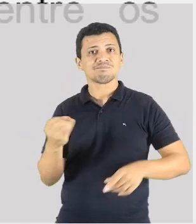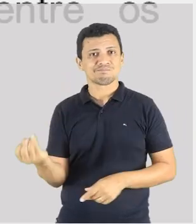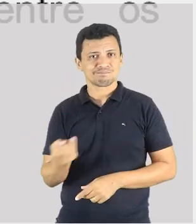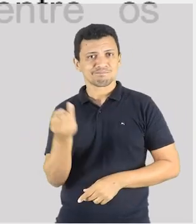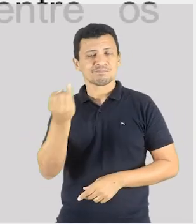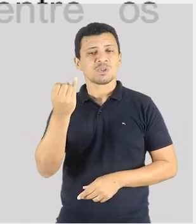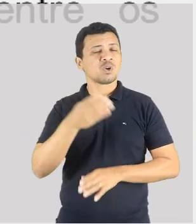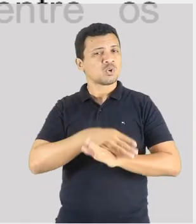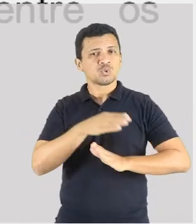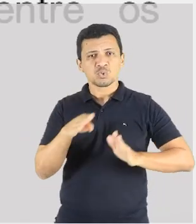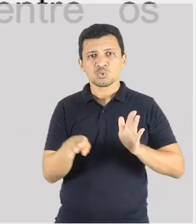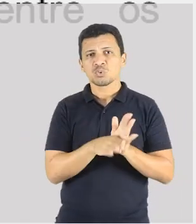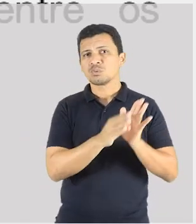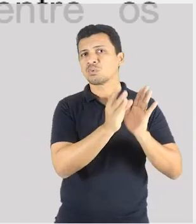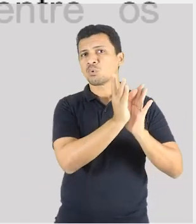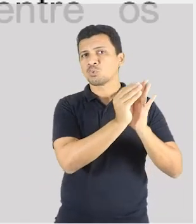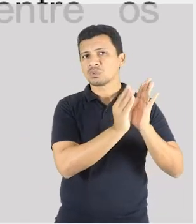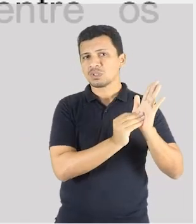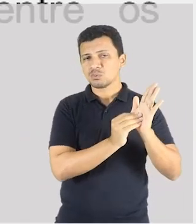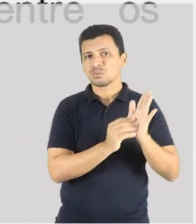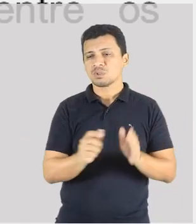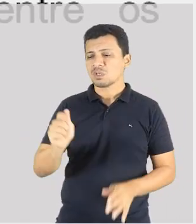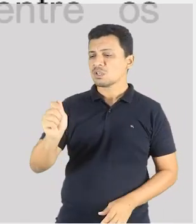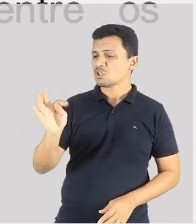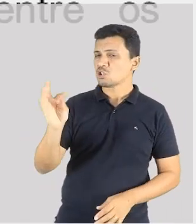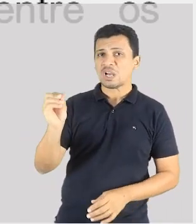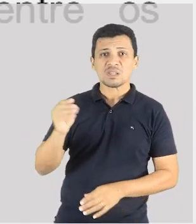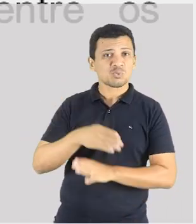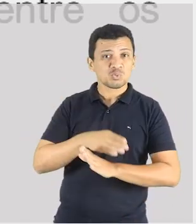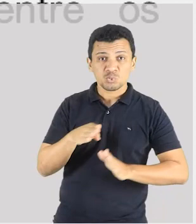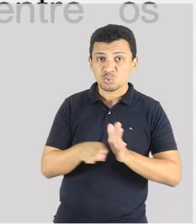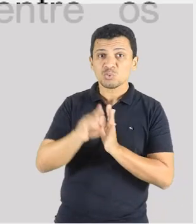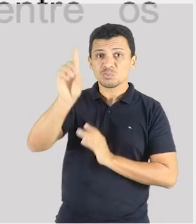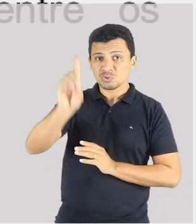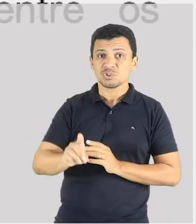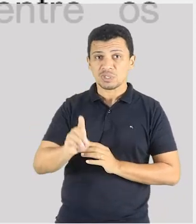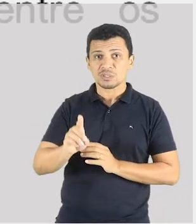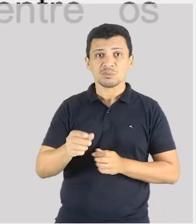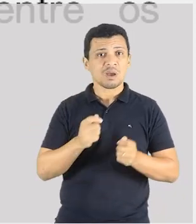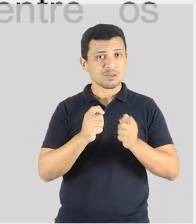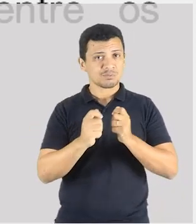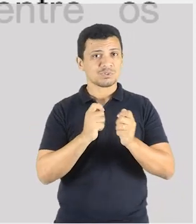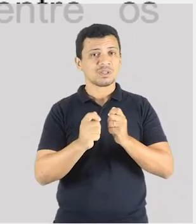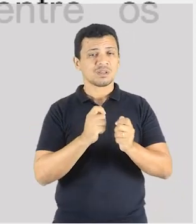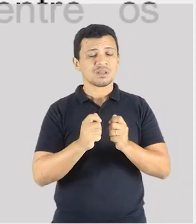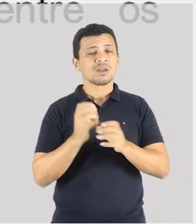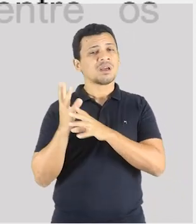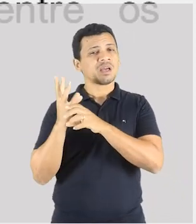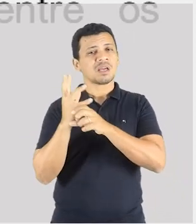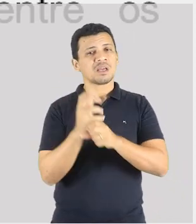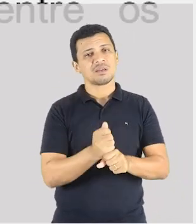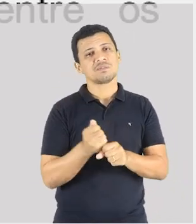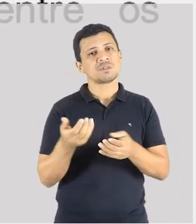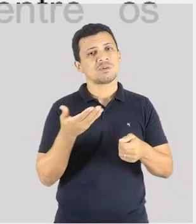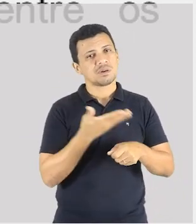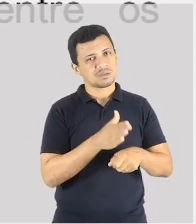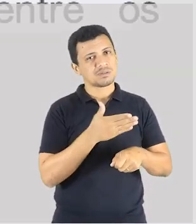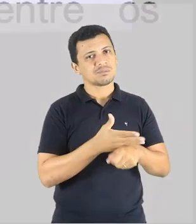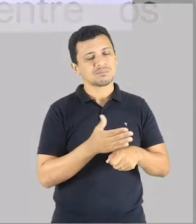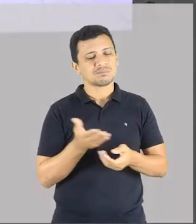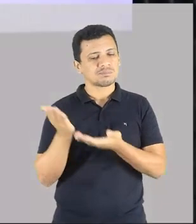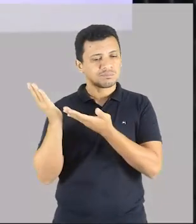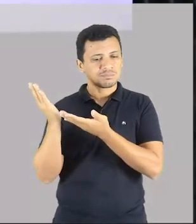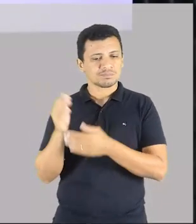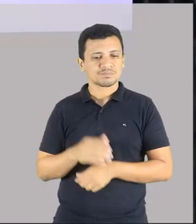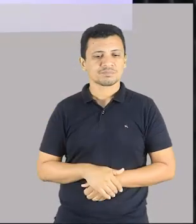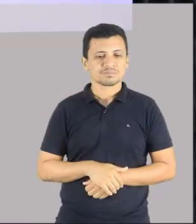em todo o conteúdo, não só de atos, mas em todo o direito administrativo. A gente vai revisar aqui um pouco agora e praticar esse assunto.